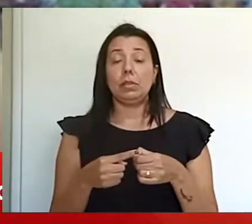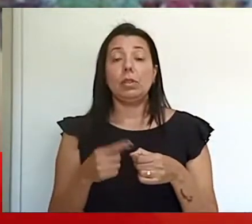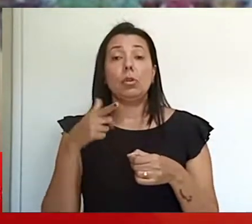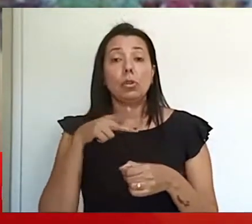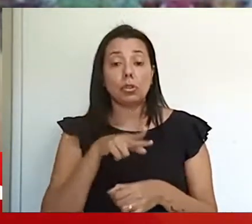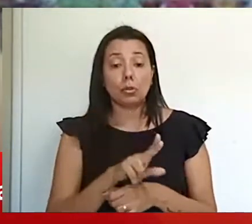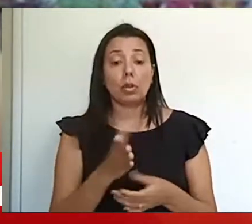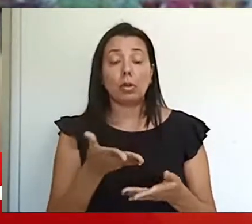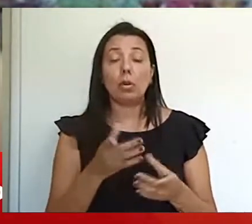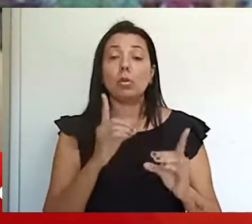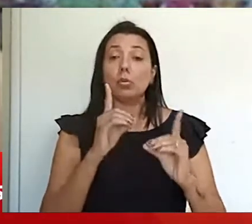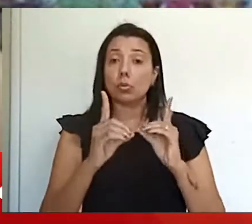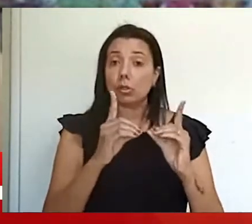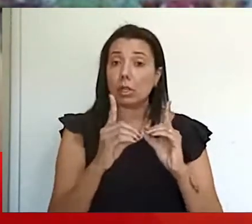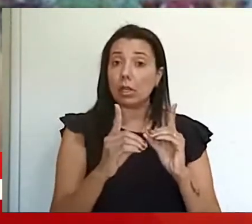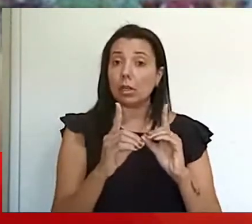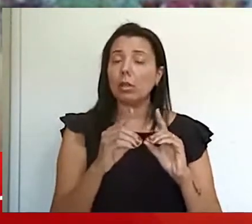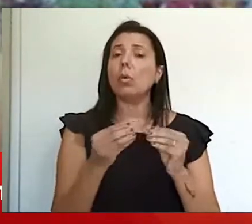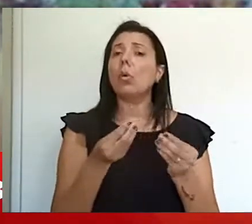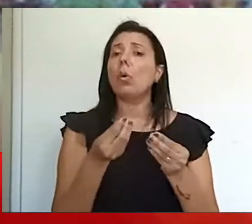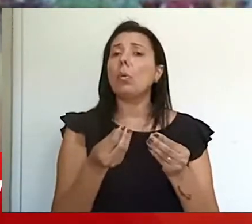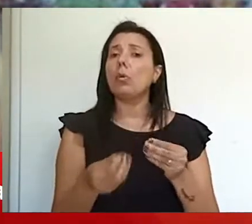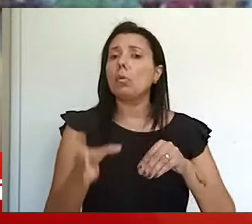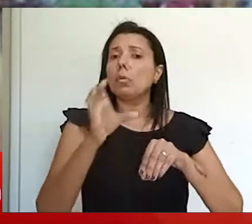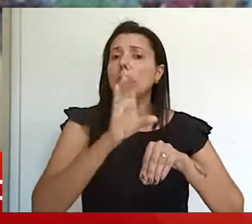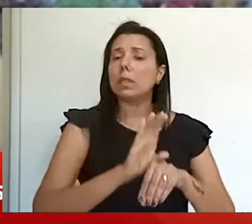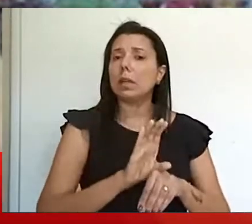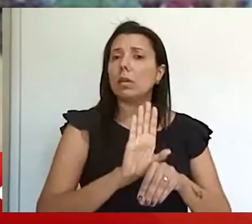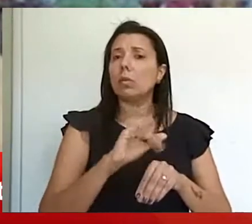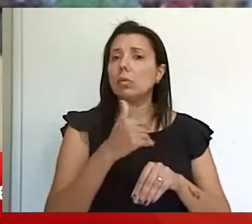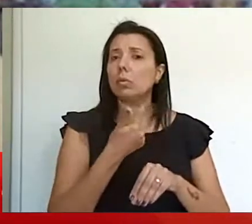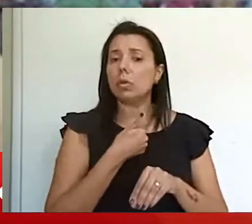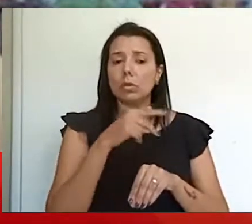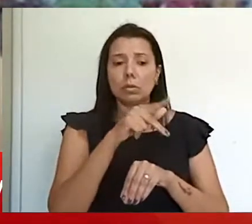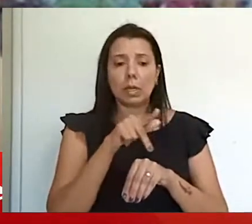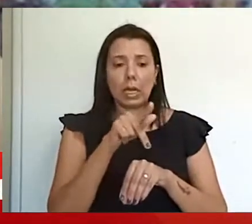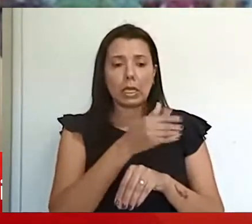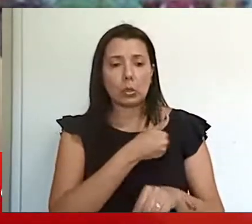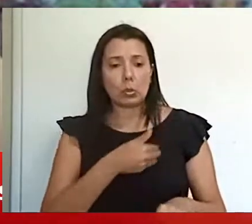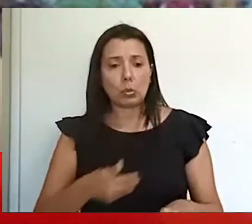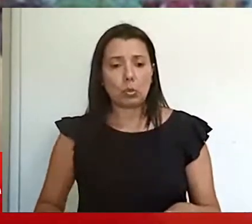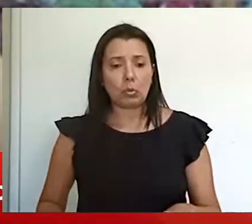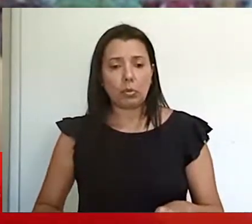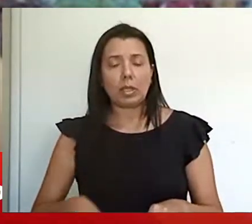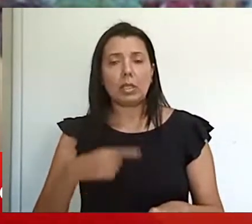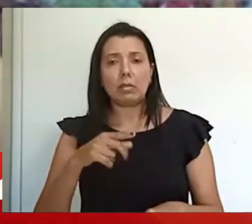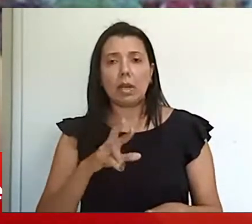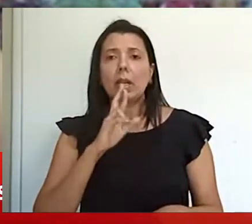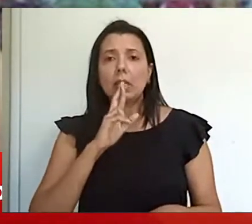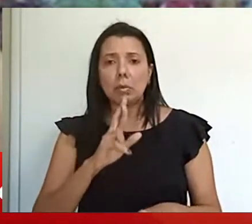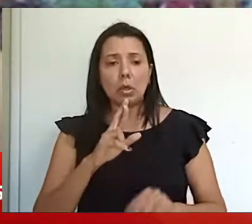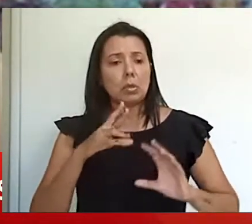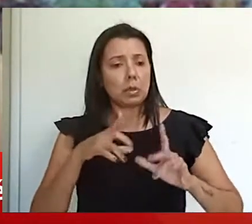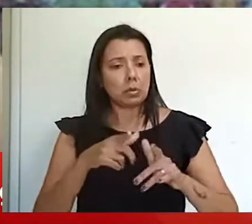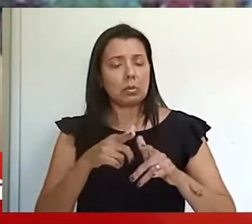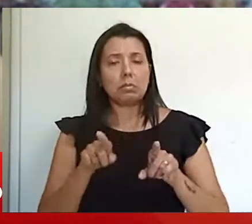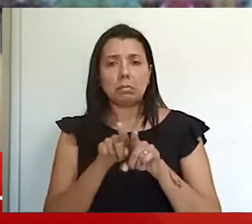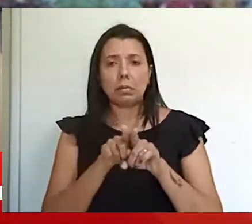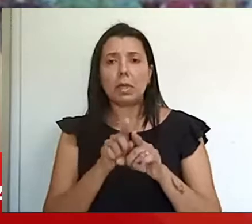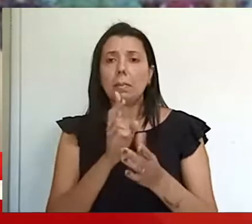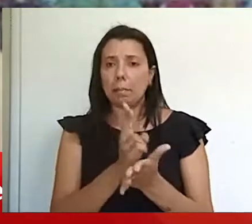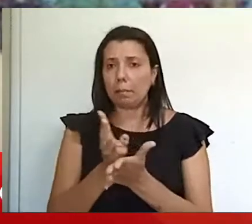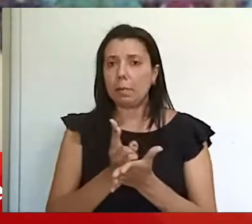Agora, qual é o órgão central do nosso país, do governo, que vai dar respaldo para tudo isso? Agora, apesar deles, e